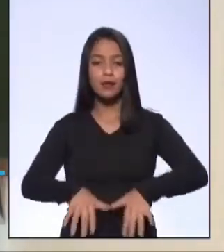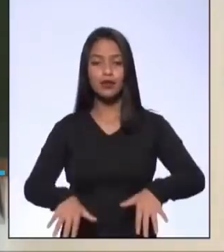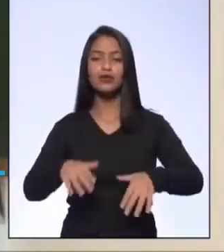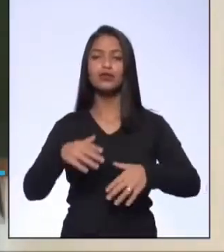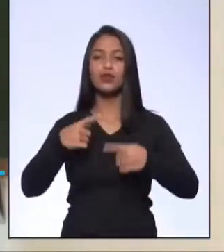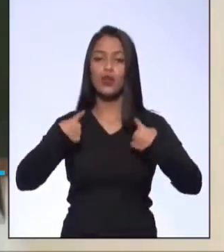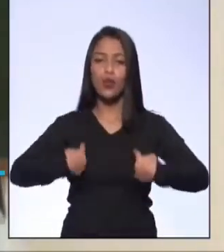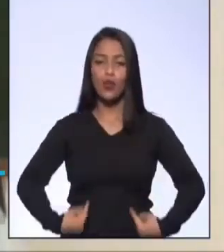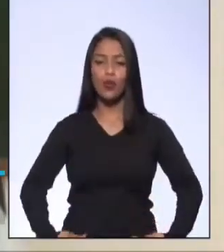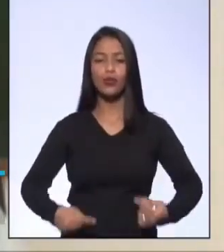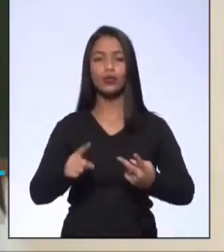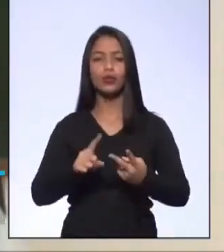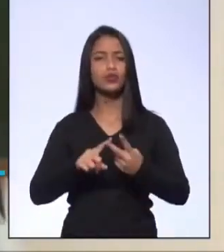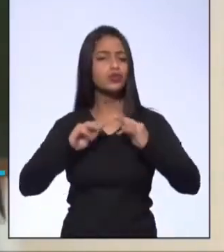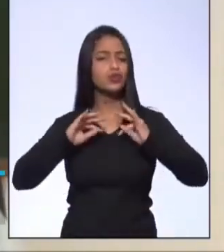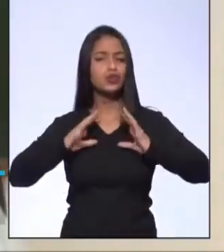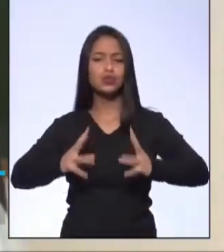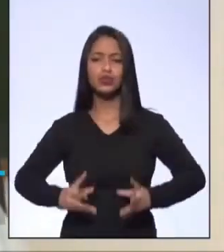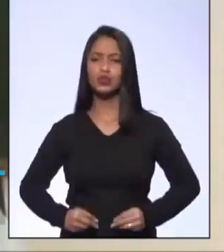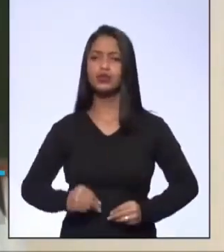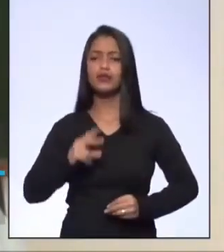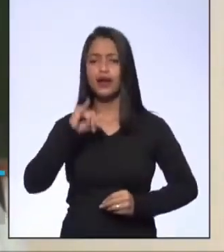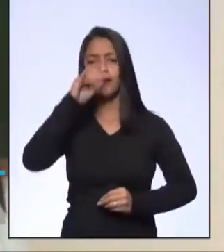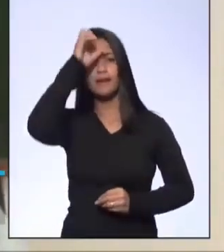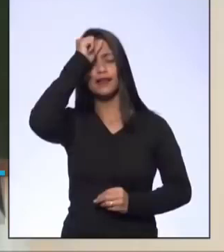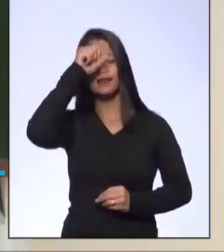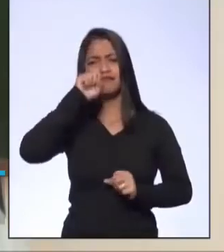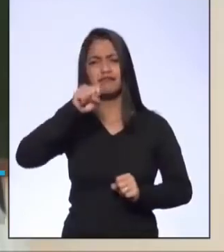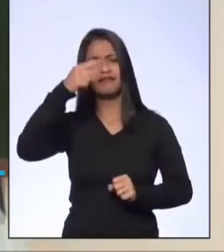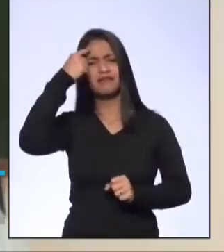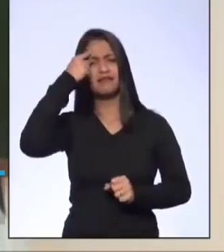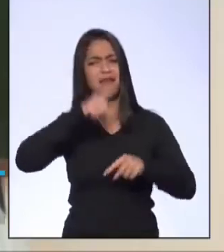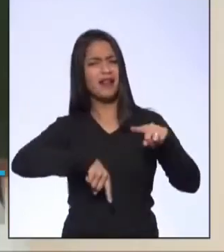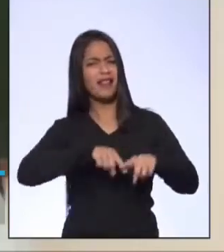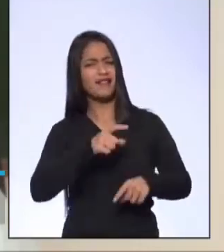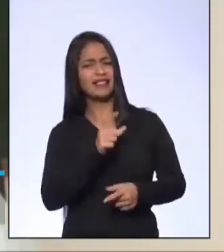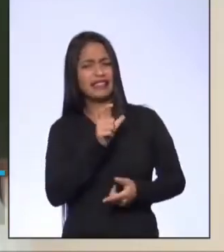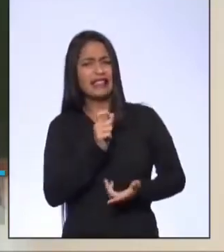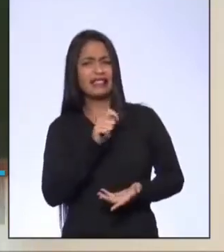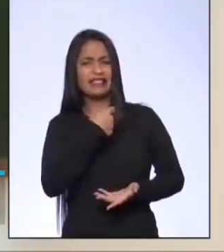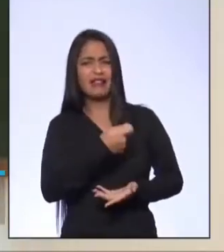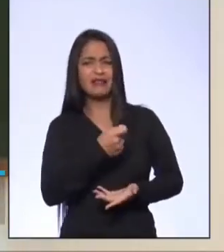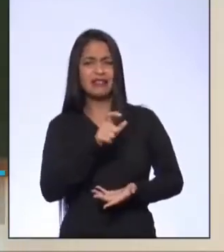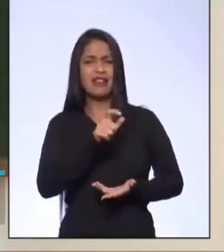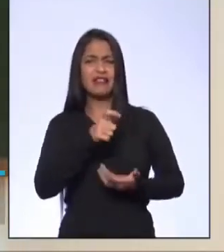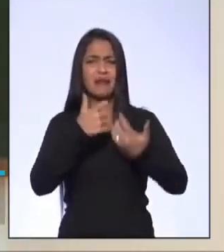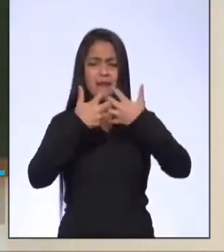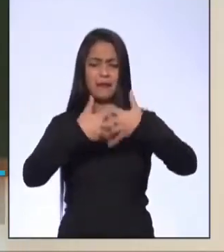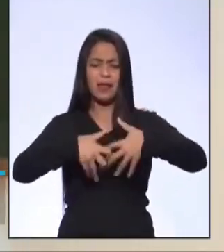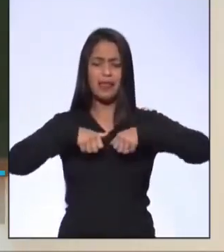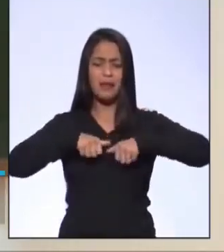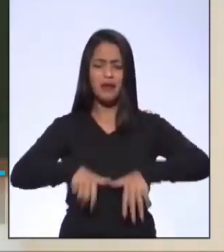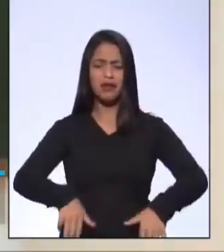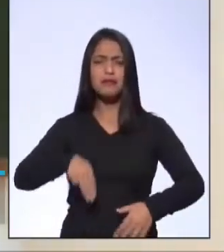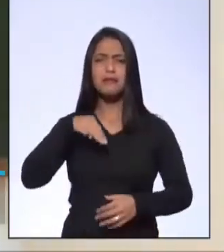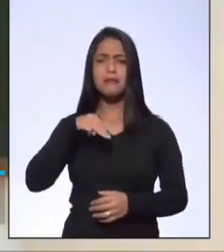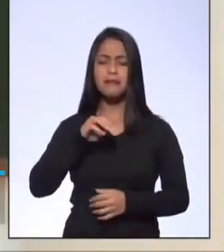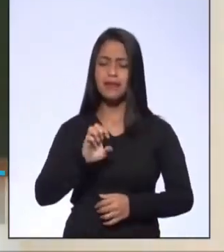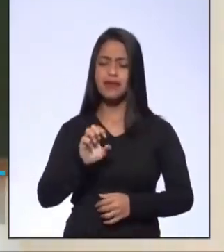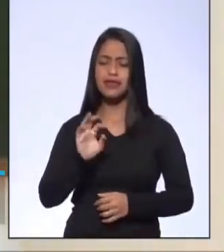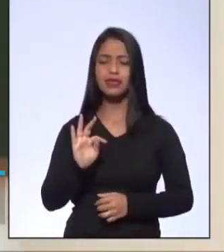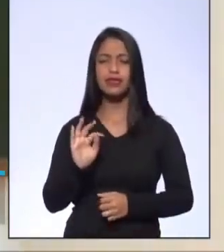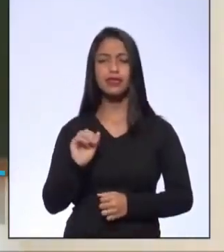a fisiologia do corpo. Nossa, quanto palavrão. Então, metabolismo, gente, é um processo, é um conjunto de reações químicas